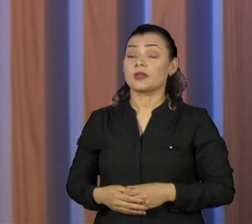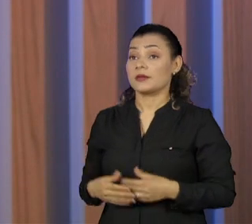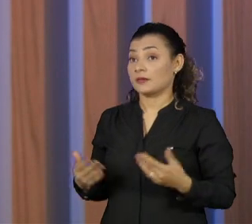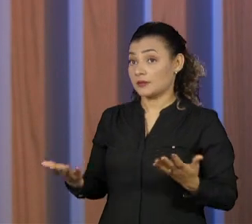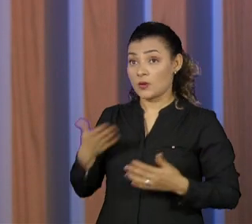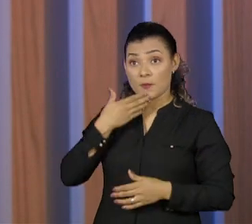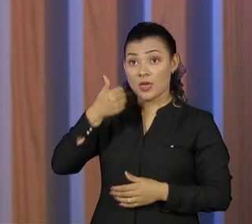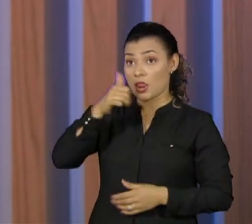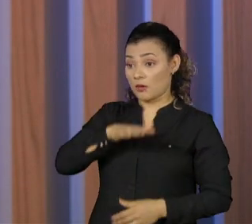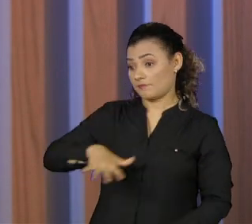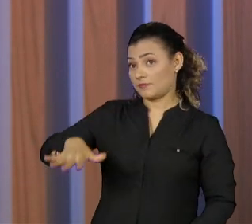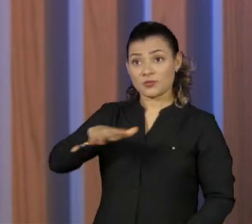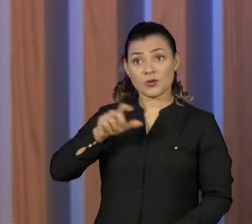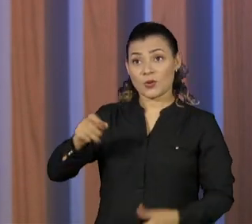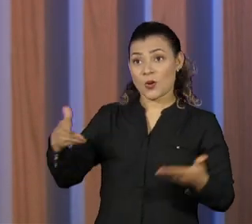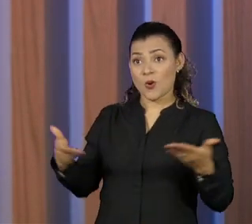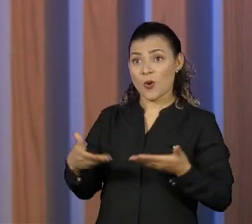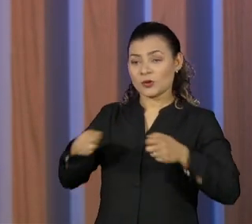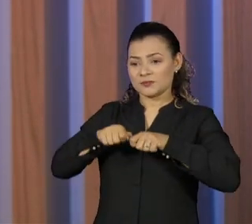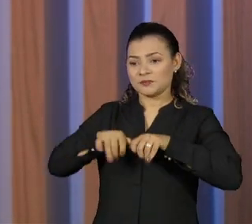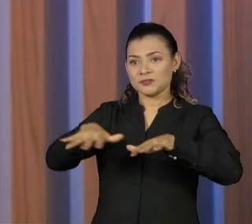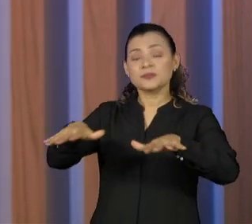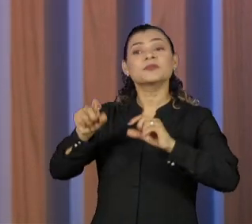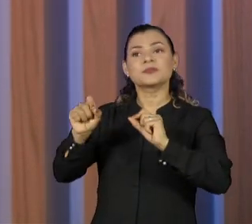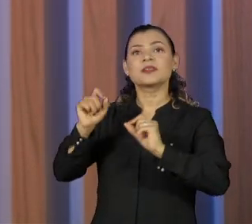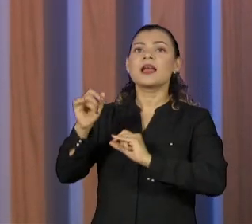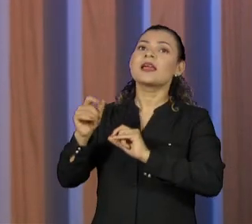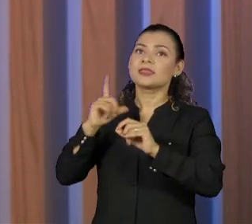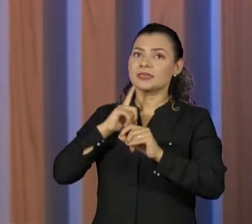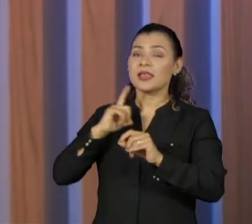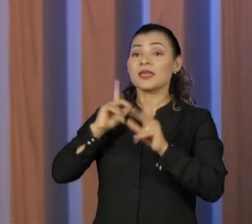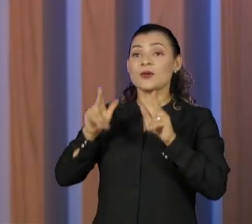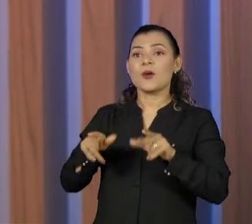o melhor cenário para o streaming hoje é o que a Filarmônica